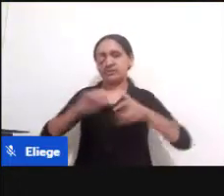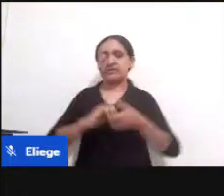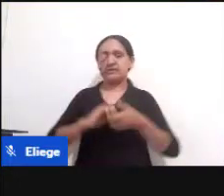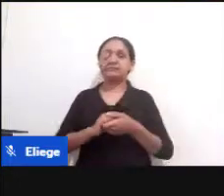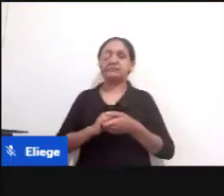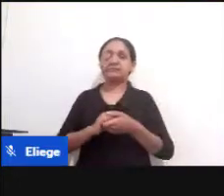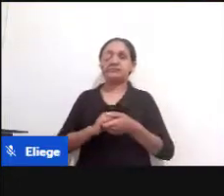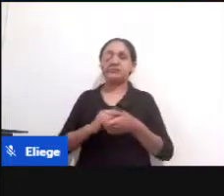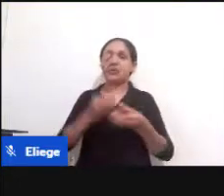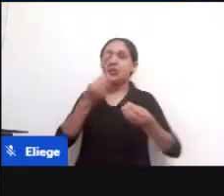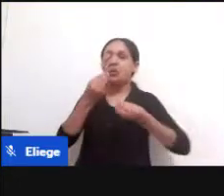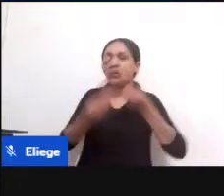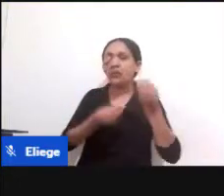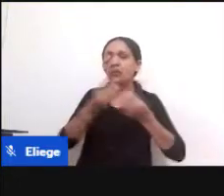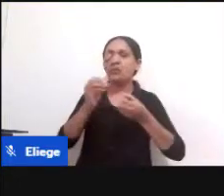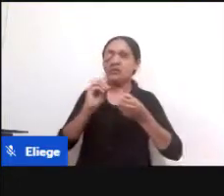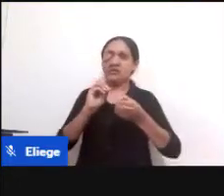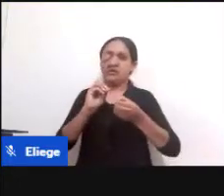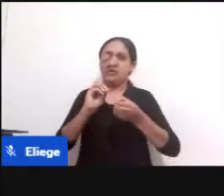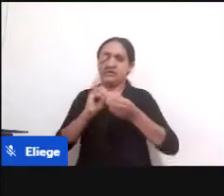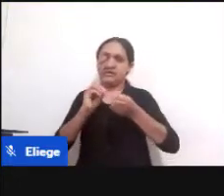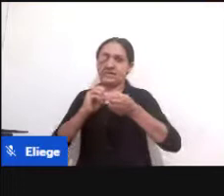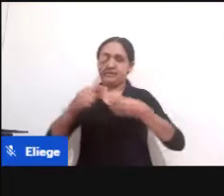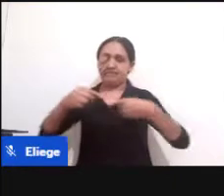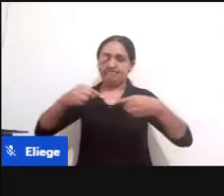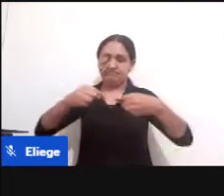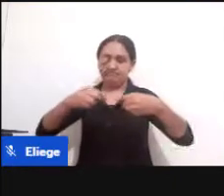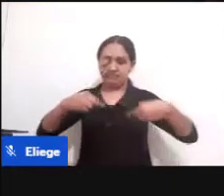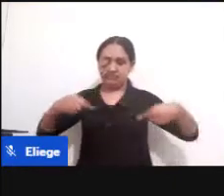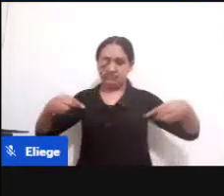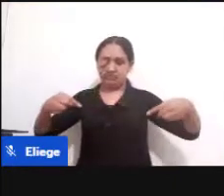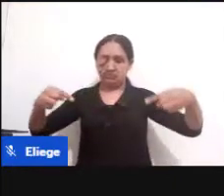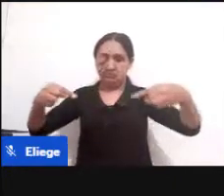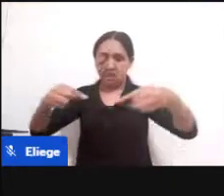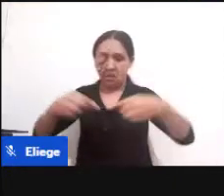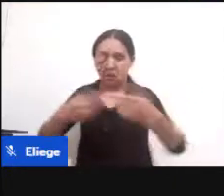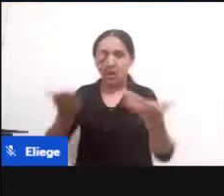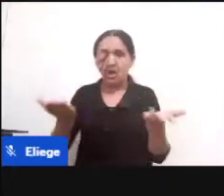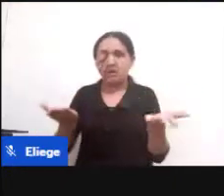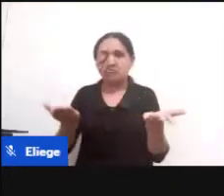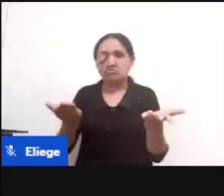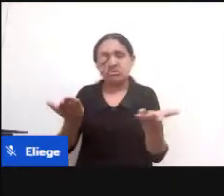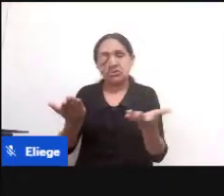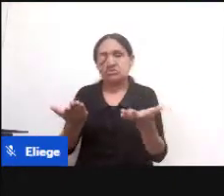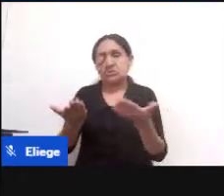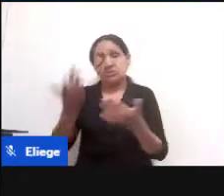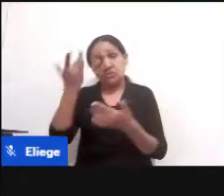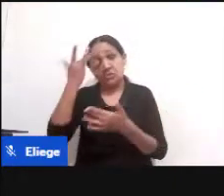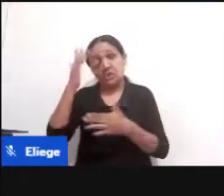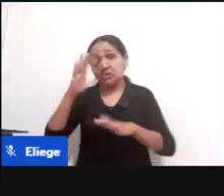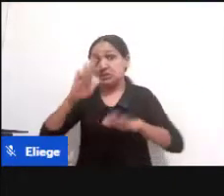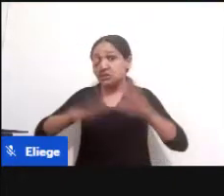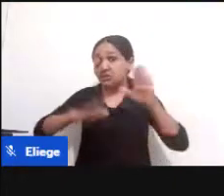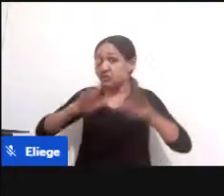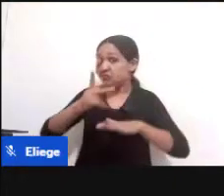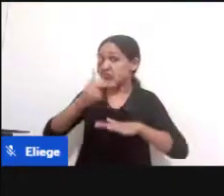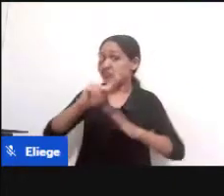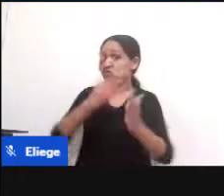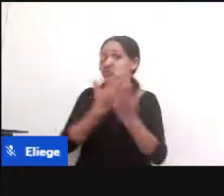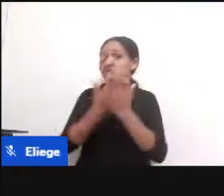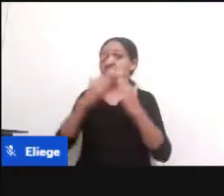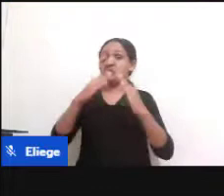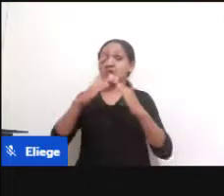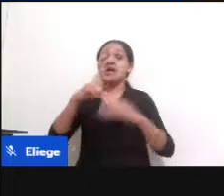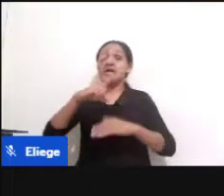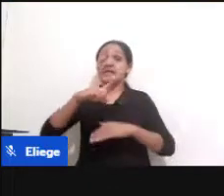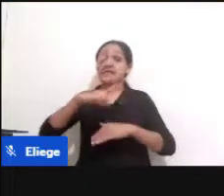onde? Na quadra? Aonde que eu vou trabalhar? Depende da sua escola, igual eu acabei de falar, tem escola que dá para trabalhar só